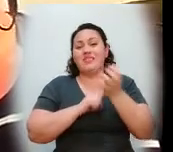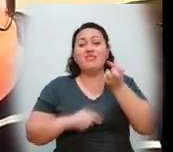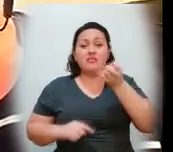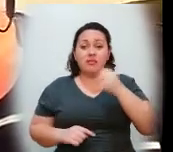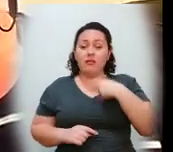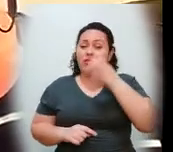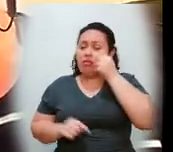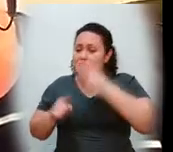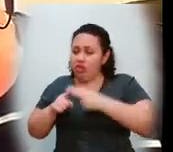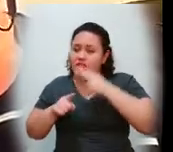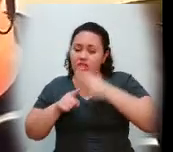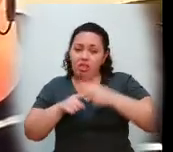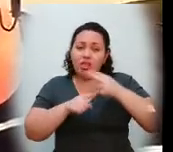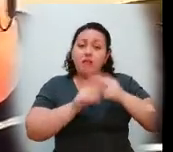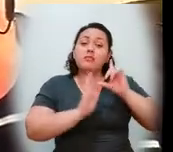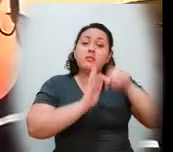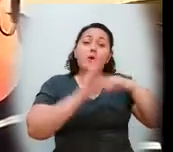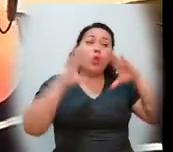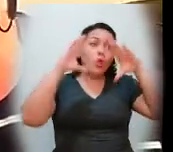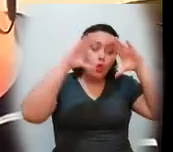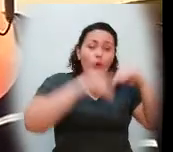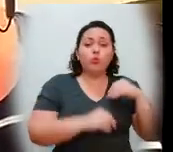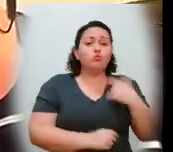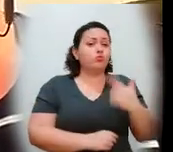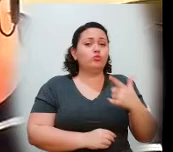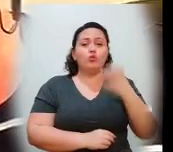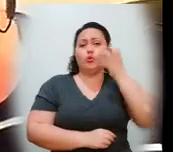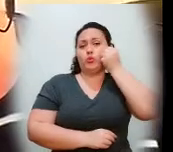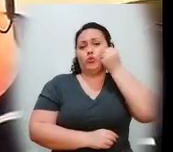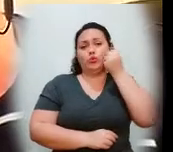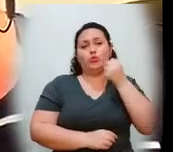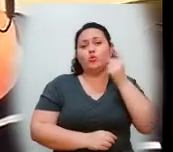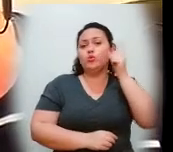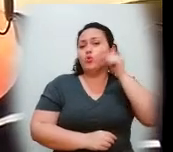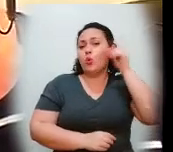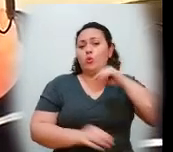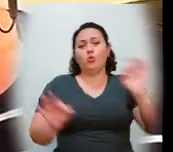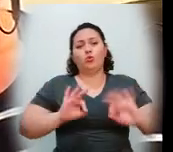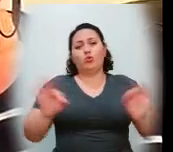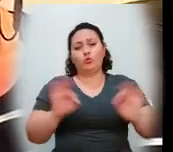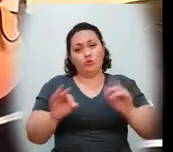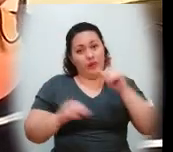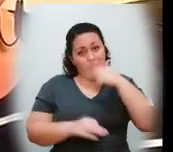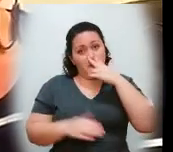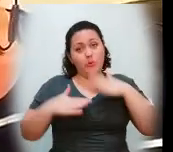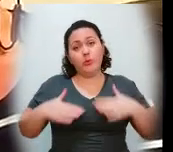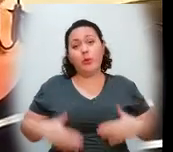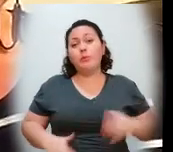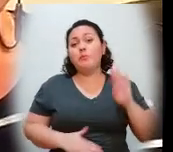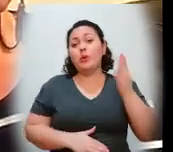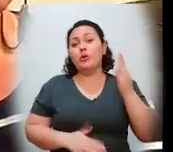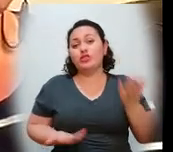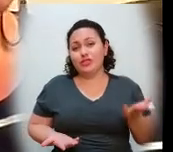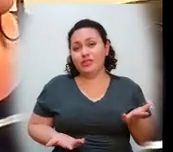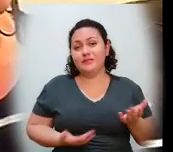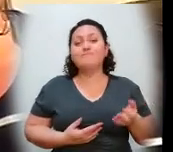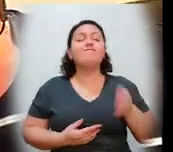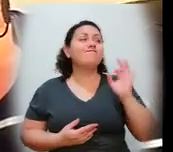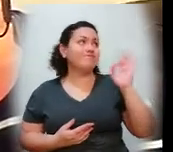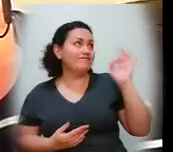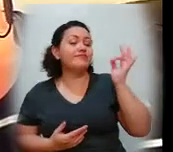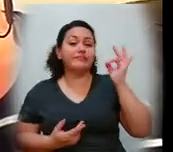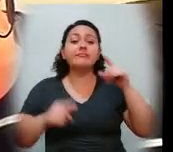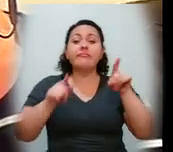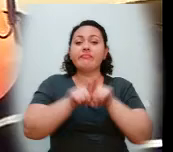que tu vai ter na noite, em termos Exato. biológicos mesmo. E dentro do possível, no que a gente